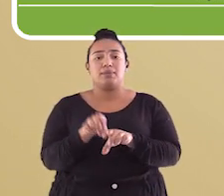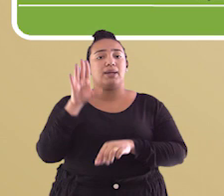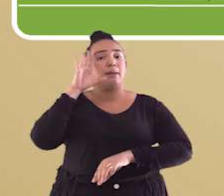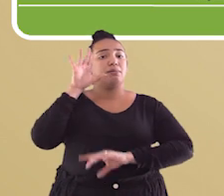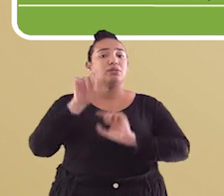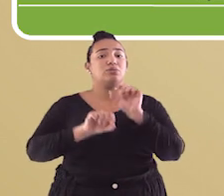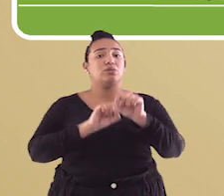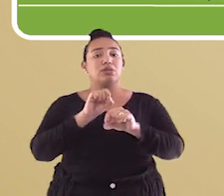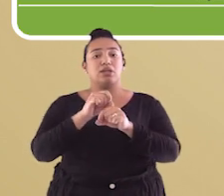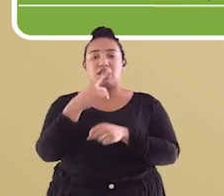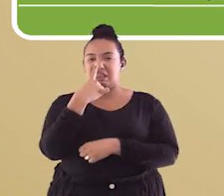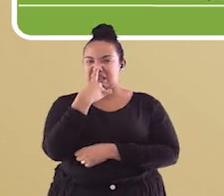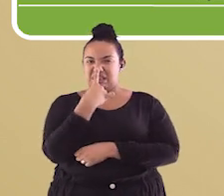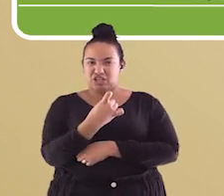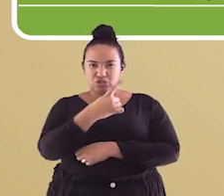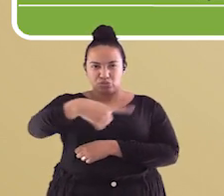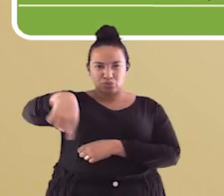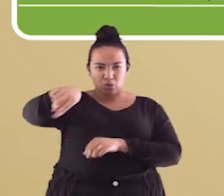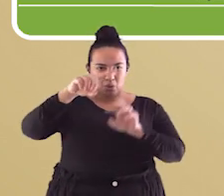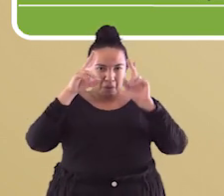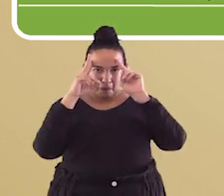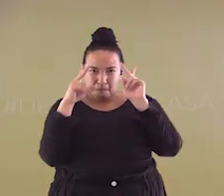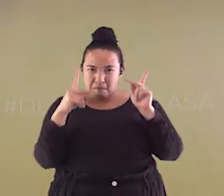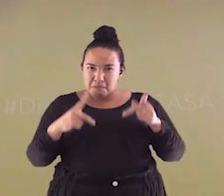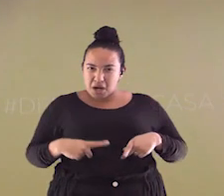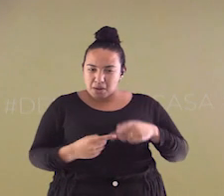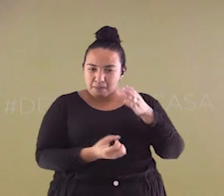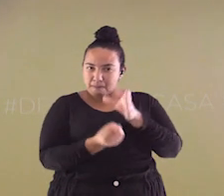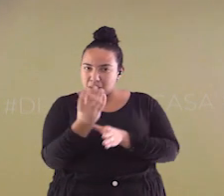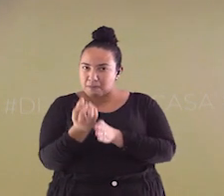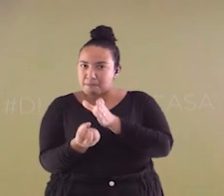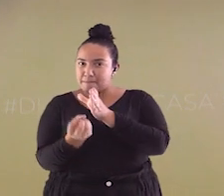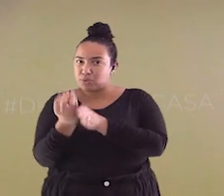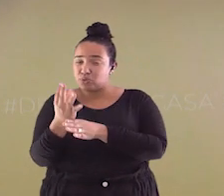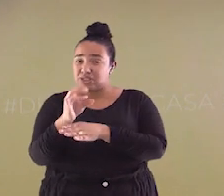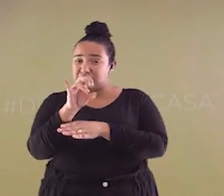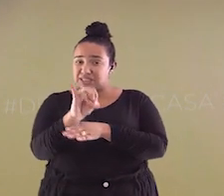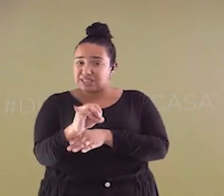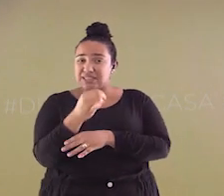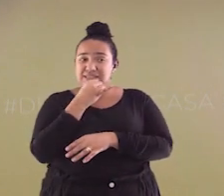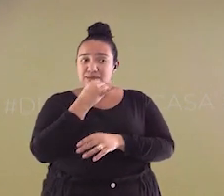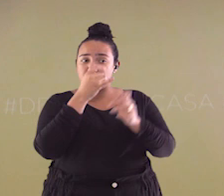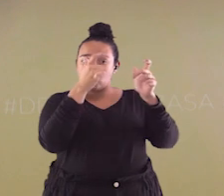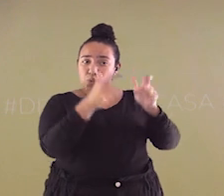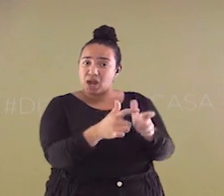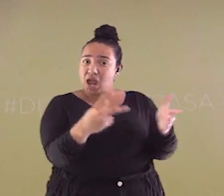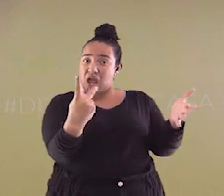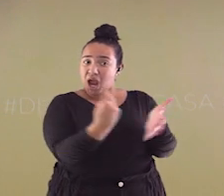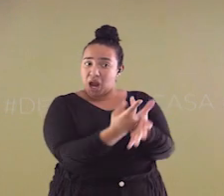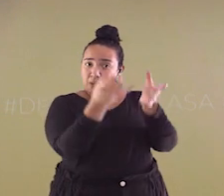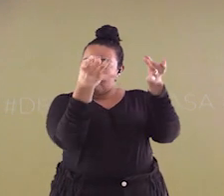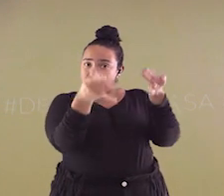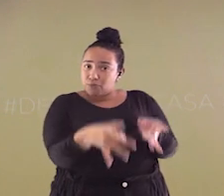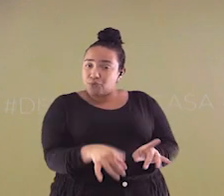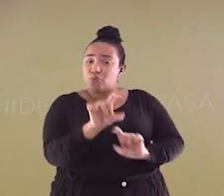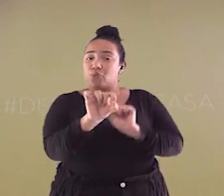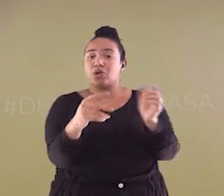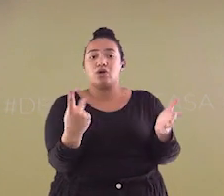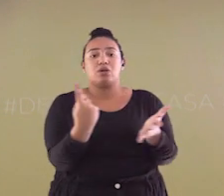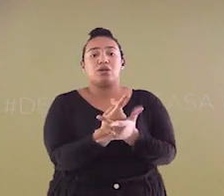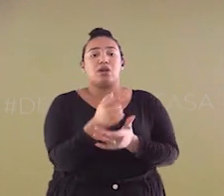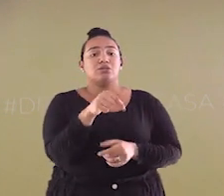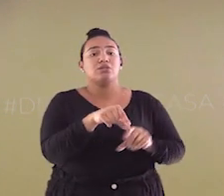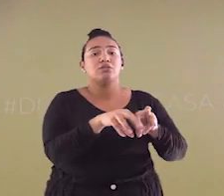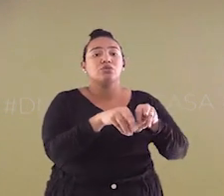cuidado com o lixo produzido por nós, seres humanos. Esse lixo jogado em lugar errado pode poluir o solo, que é esse caso